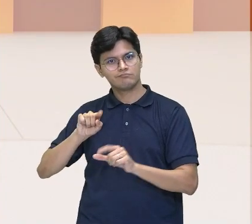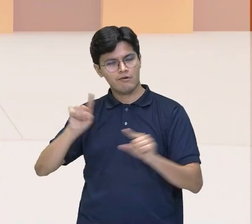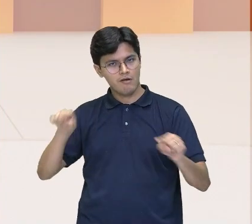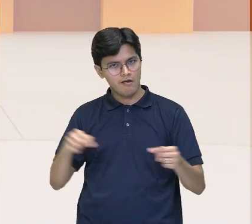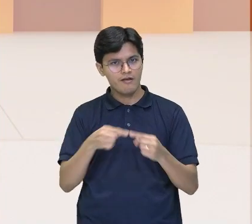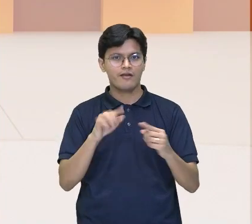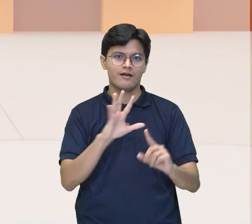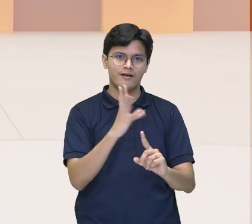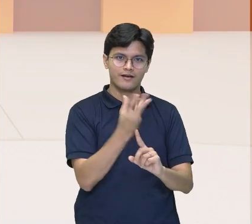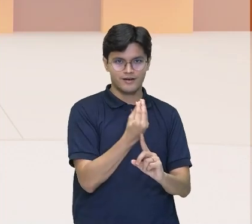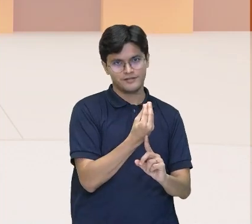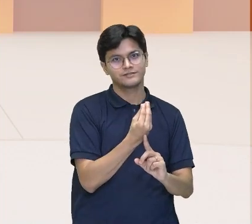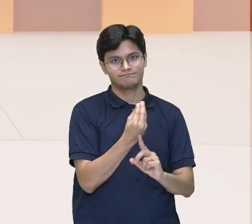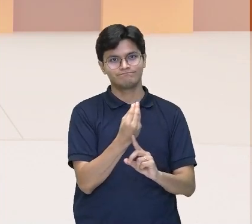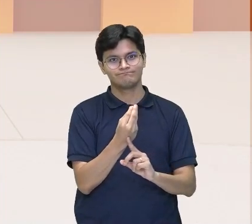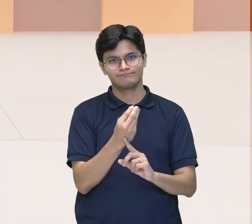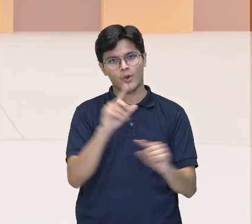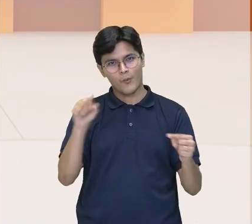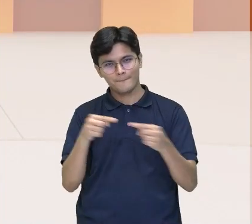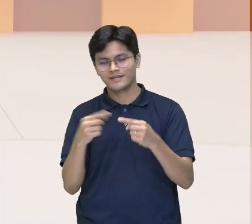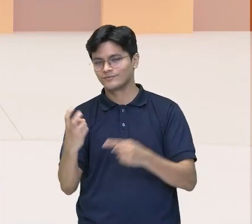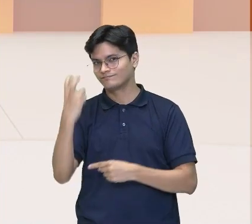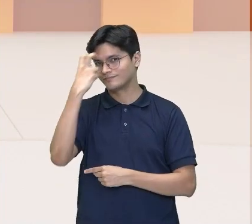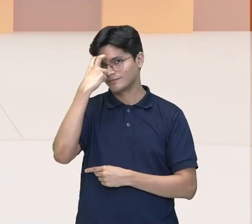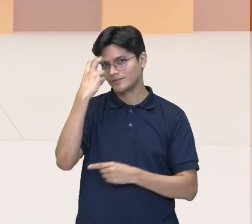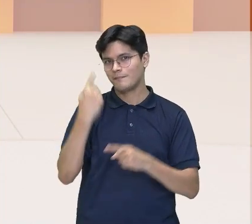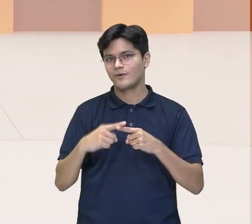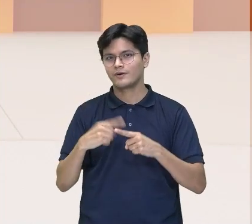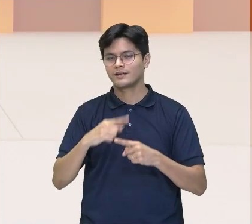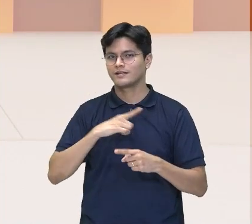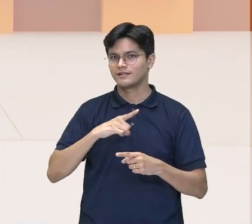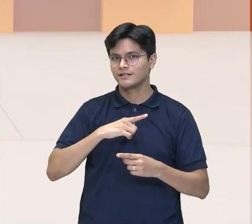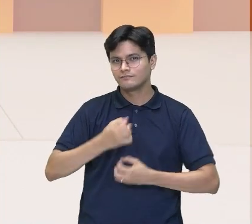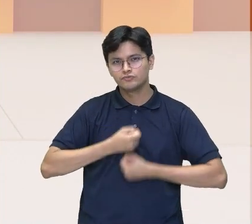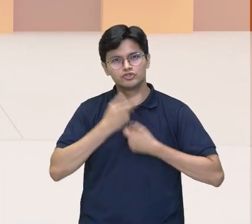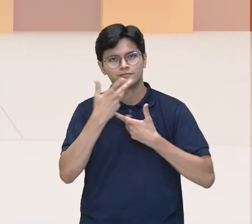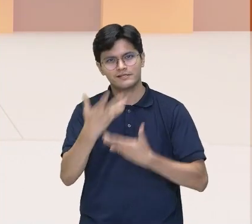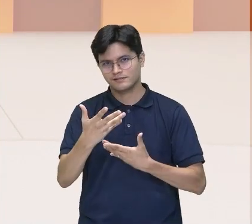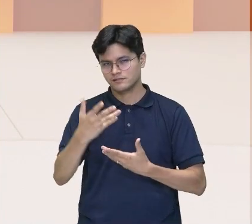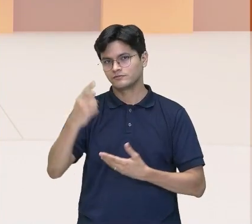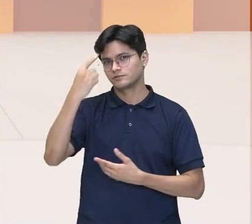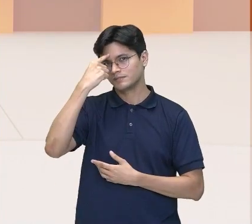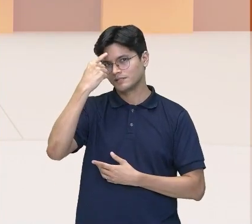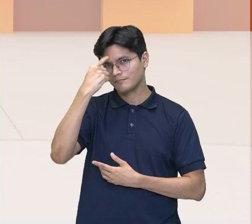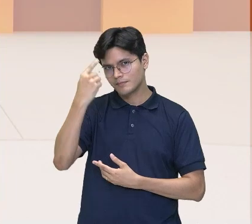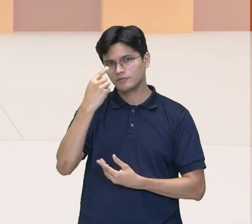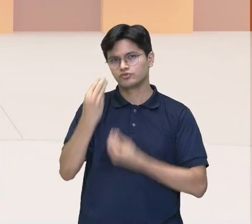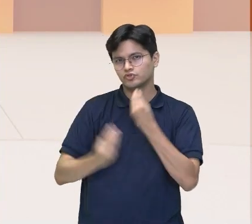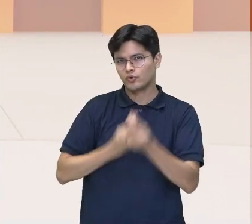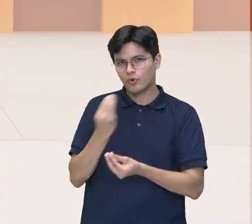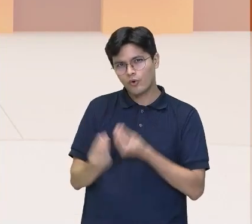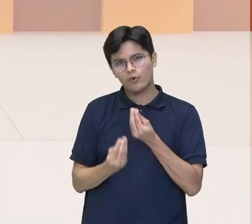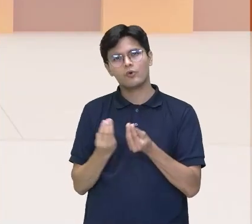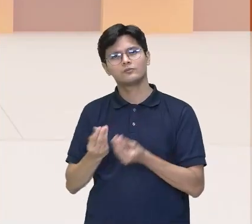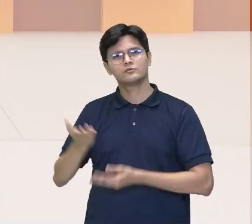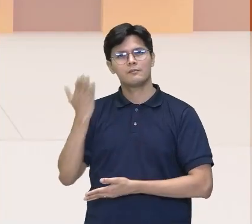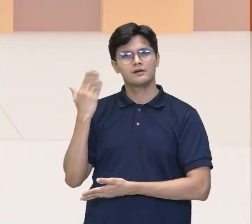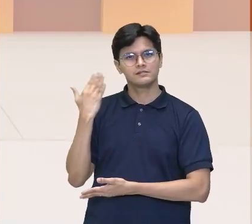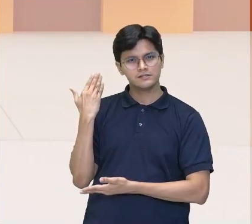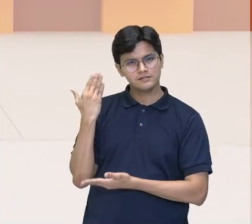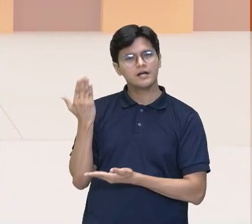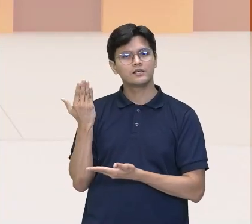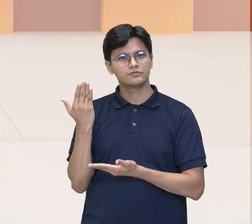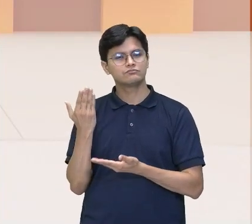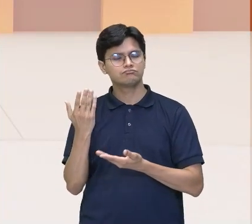quê? Porque está trazendo aí um pensamento daquele momento, daquela época, que é